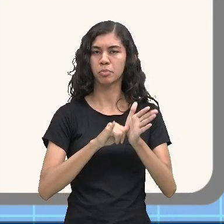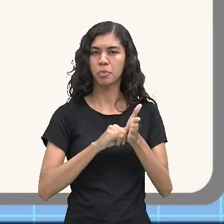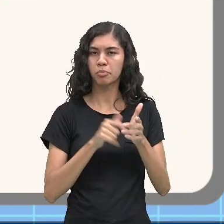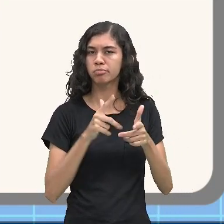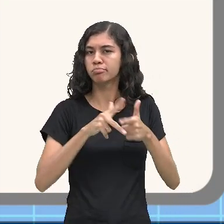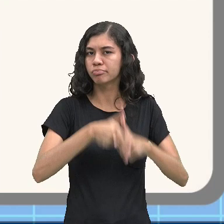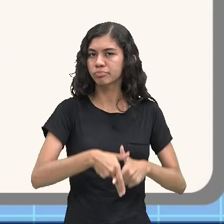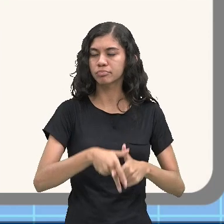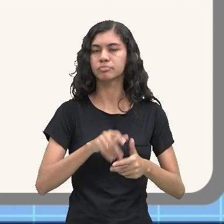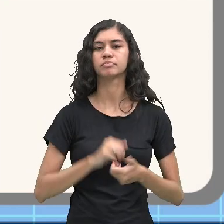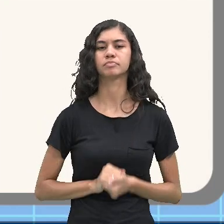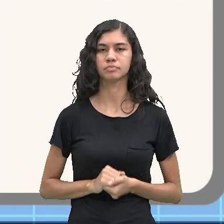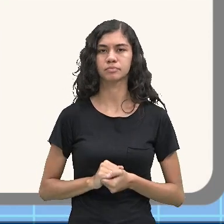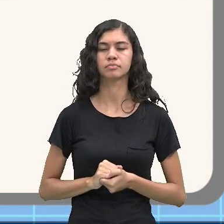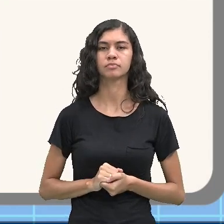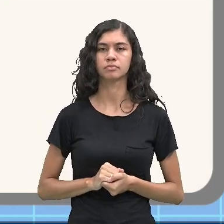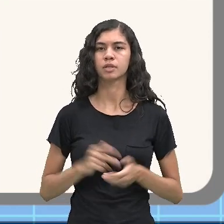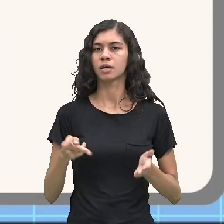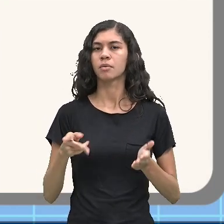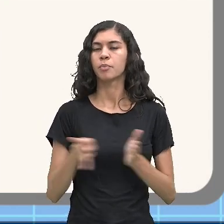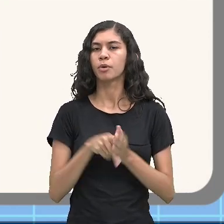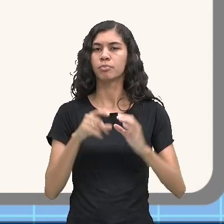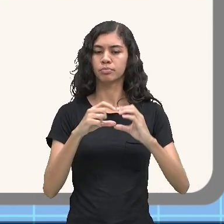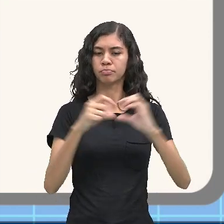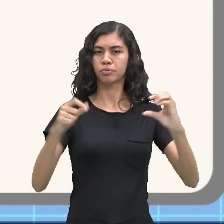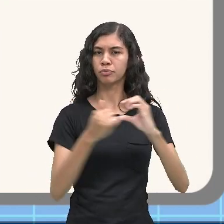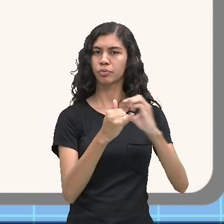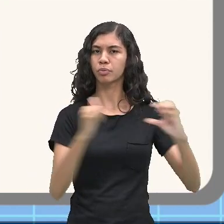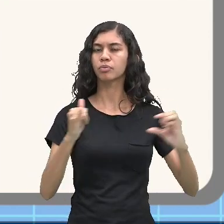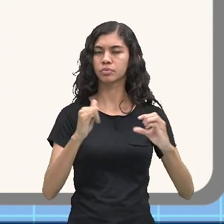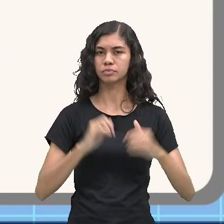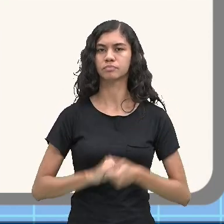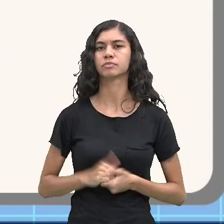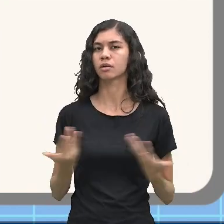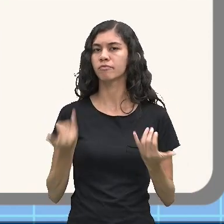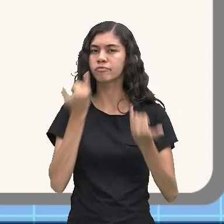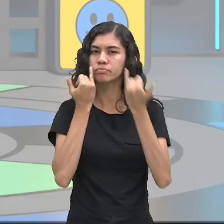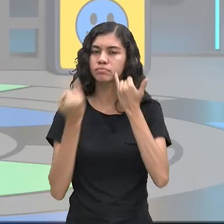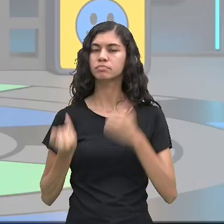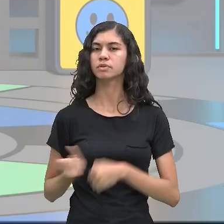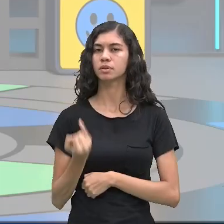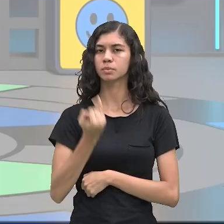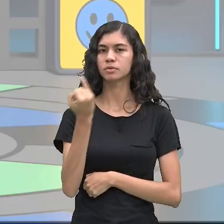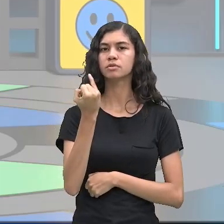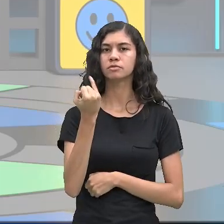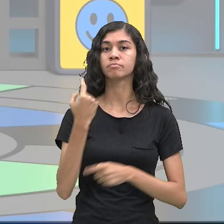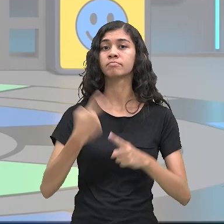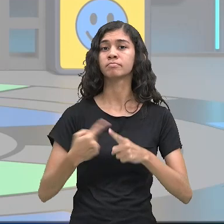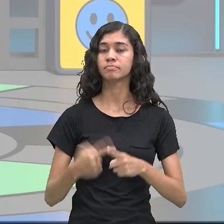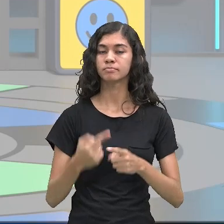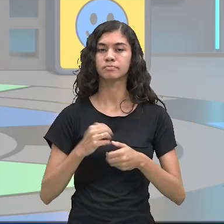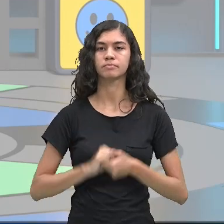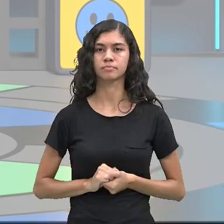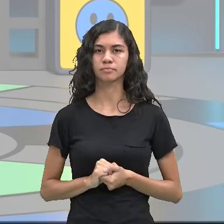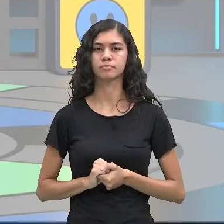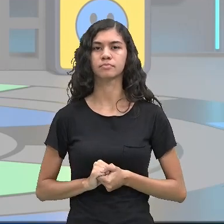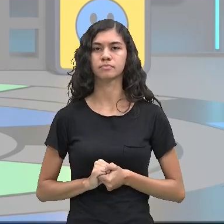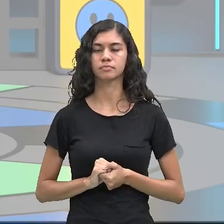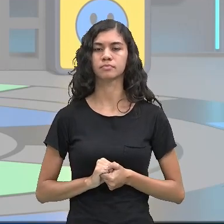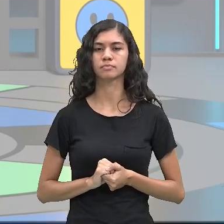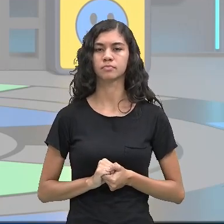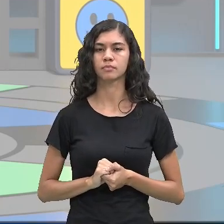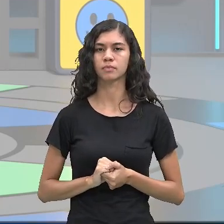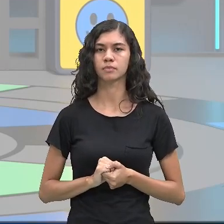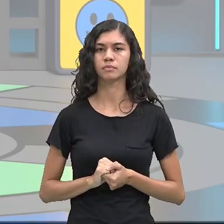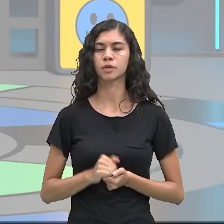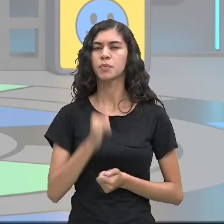de curto-circuito. Então veja, essas informações são importantíssimas, não é? Importantíssimas por quê? Porque nós acabamos de causar